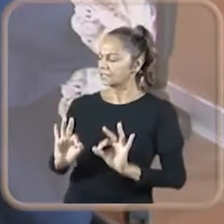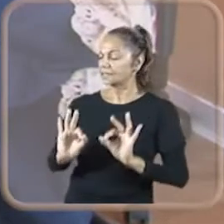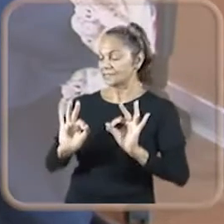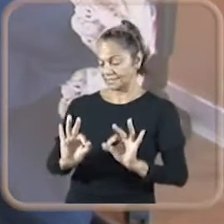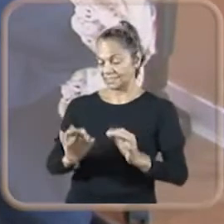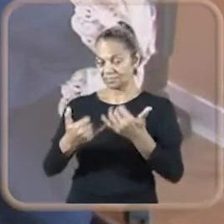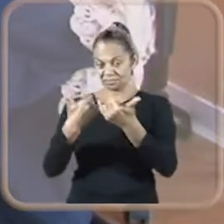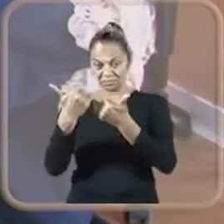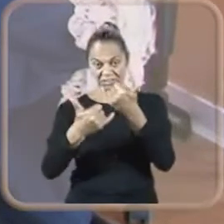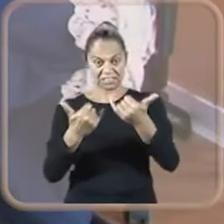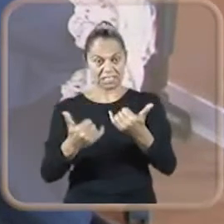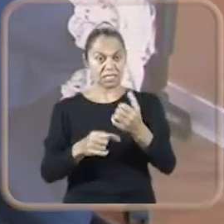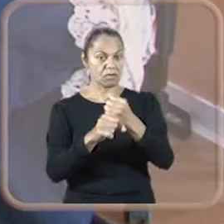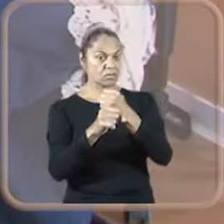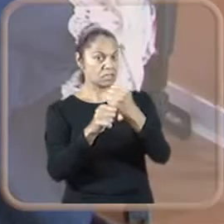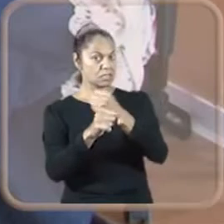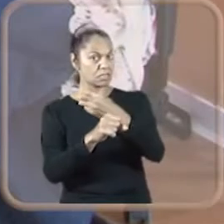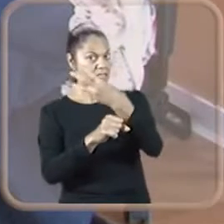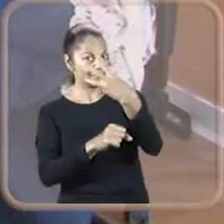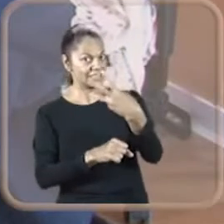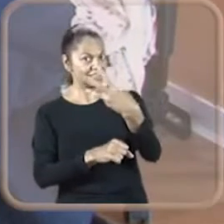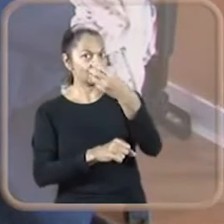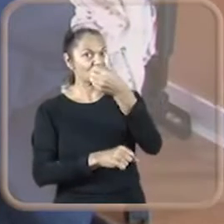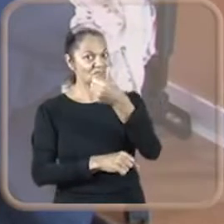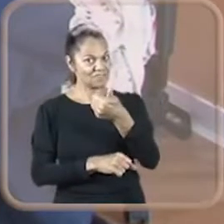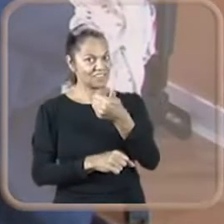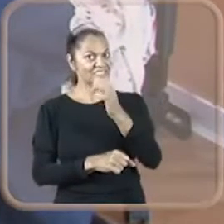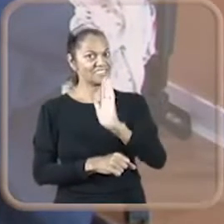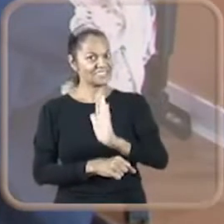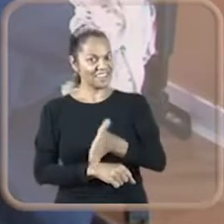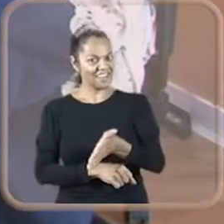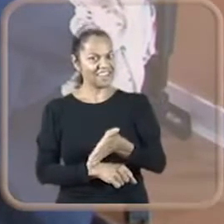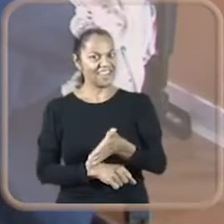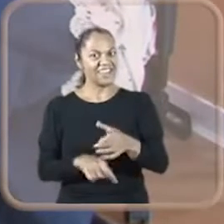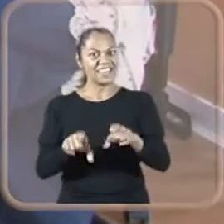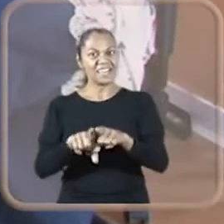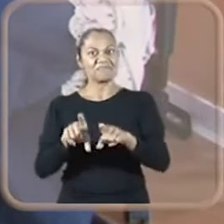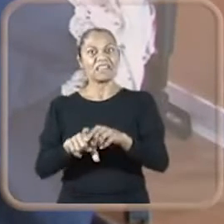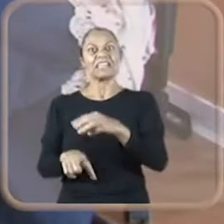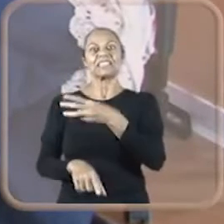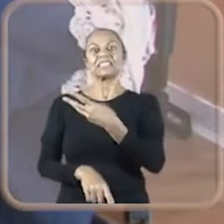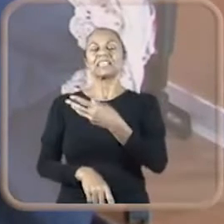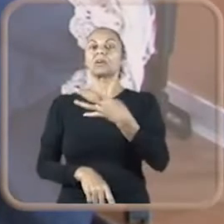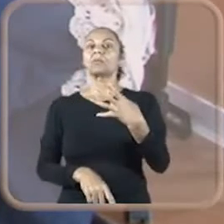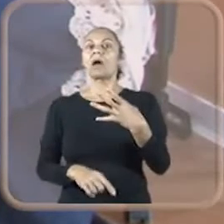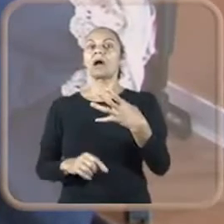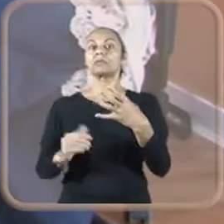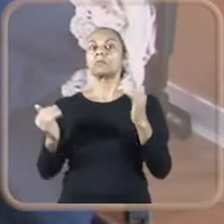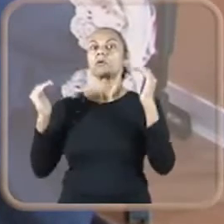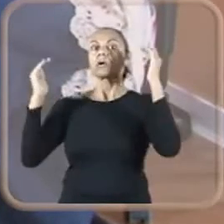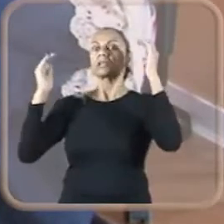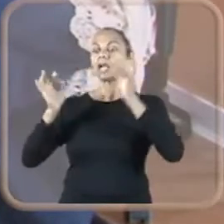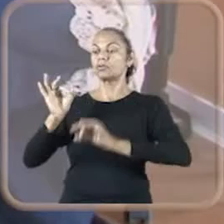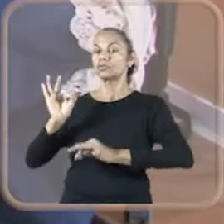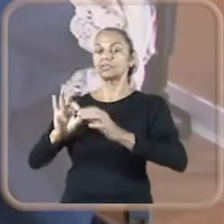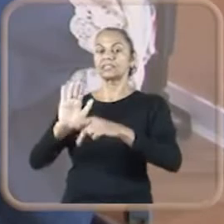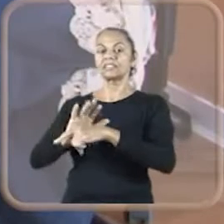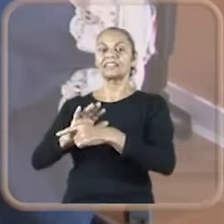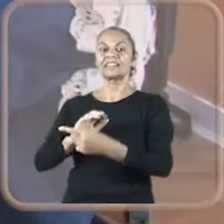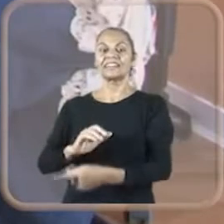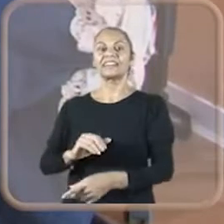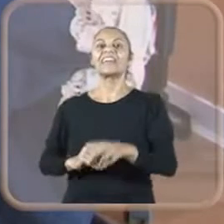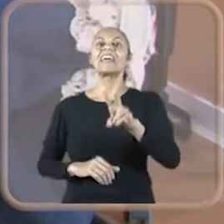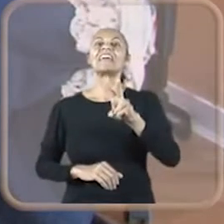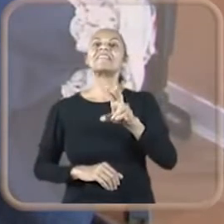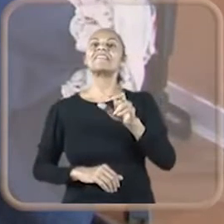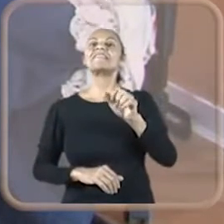certeza. Até brincando com você, eu posso falar ainda. Eu tenho 31 anos de magistratura, 34 de poder judiciário e